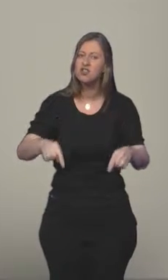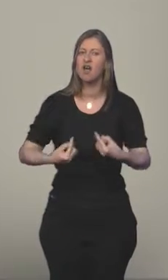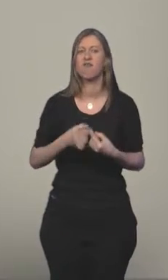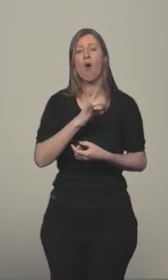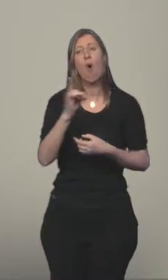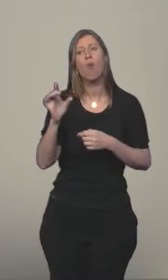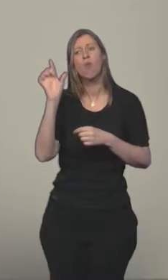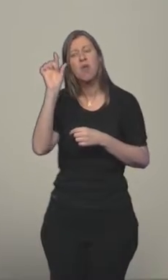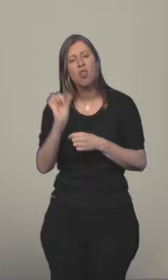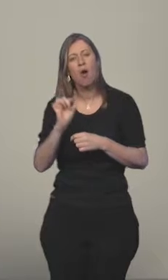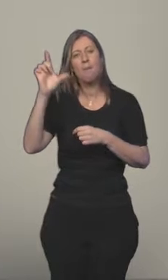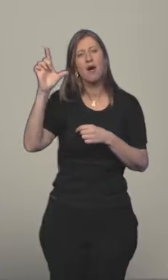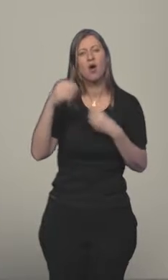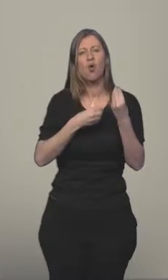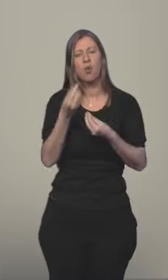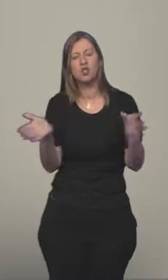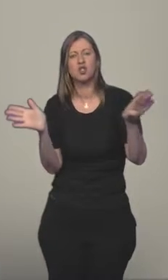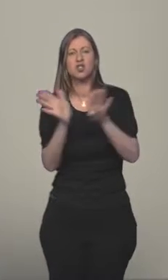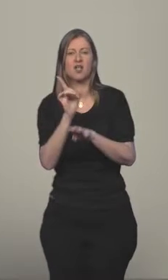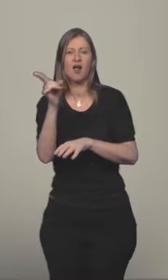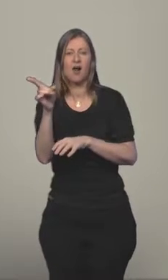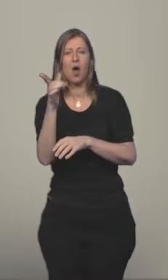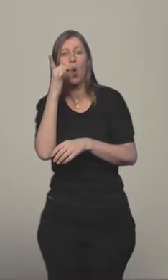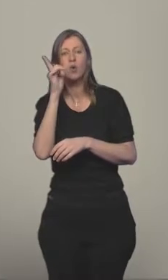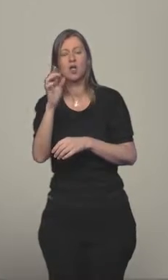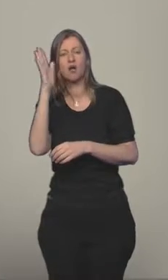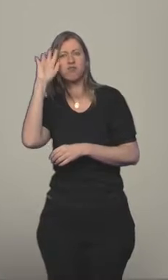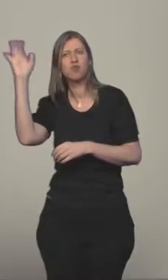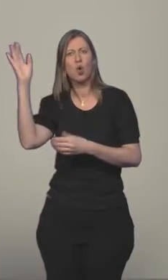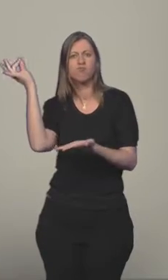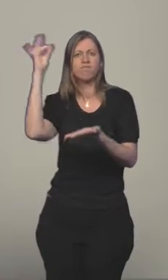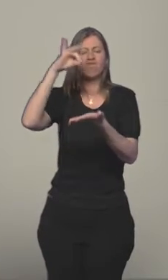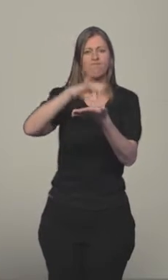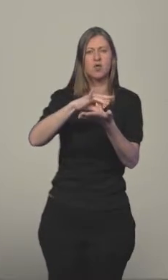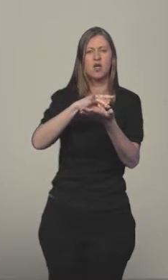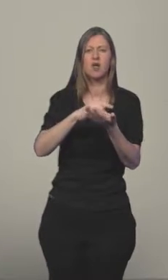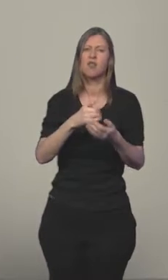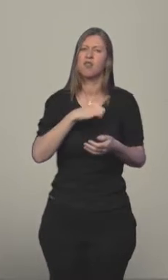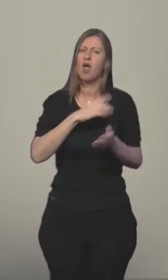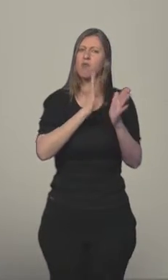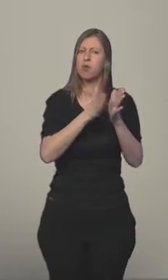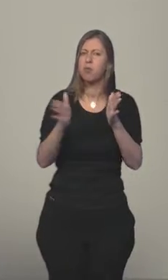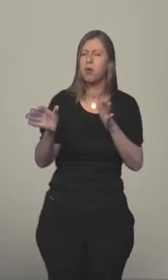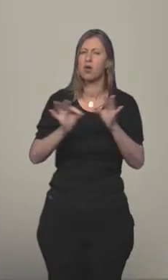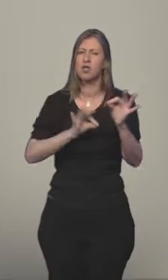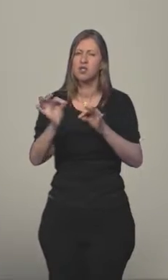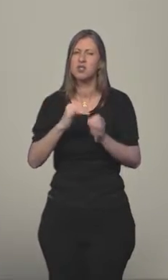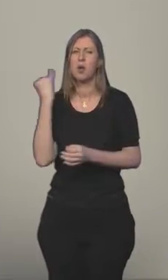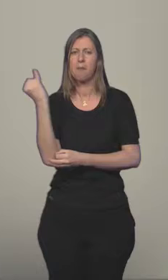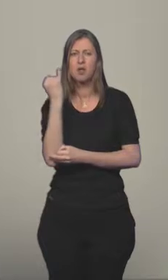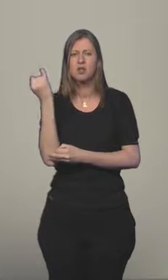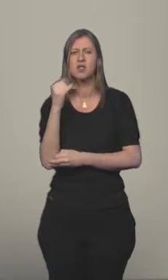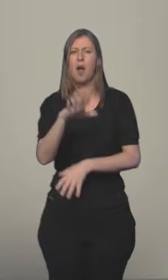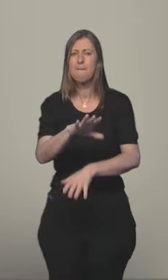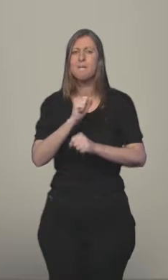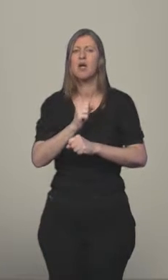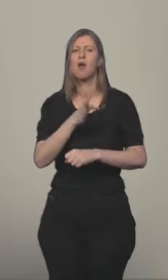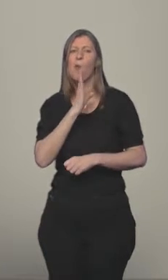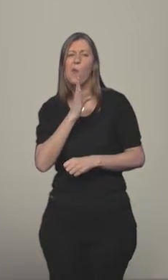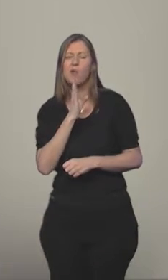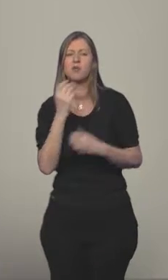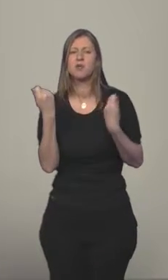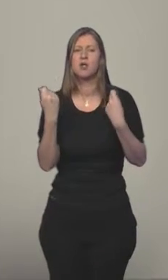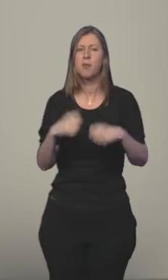gente chega lá, como a gente realiza um grande sonho. Né? Eu acho que tem vários passos, eu acho que a preparação é fundamental, adquirir